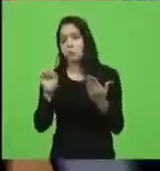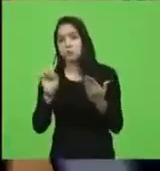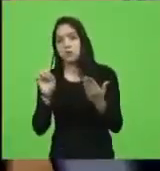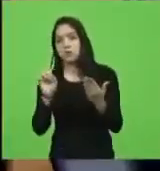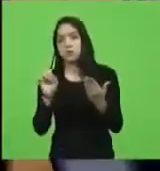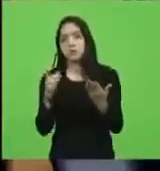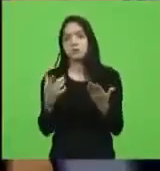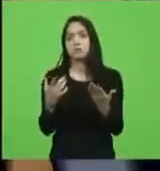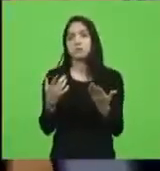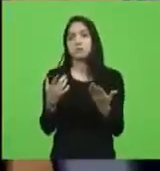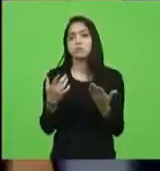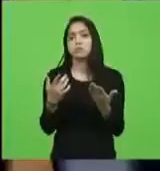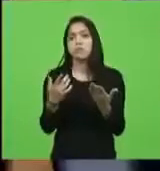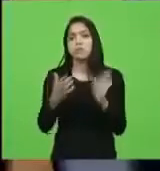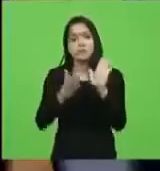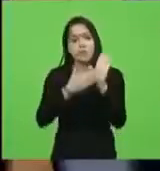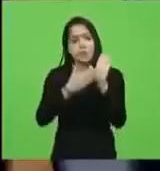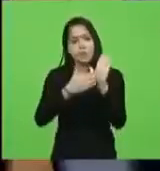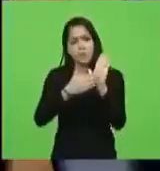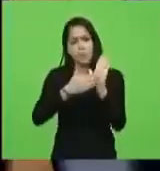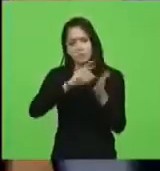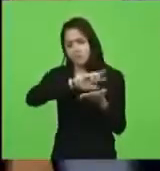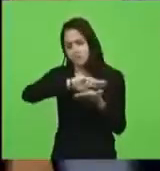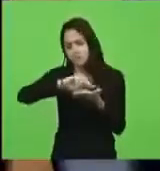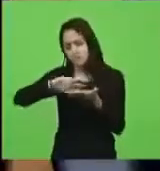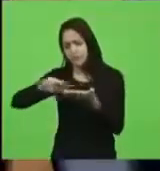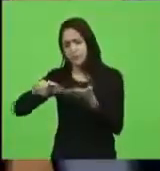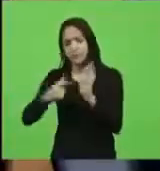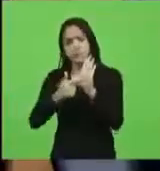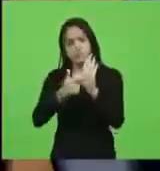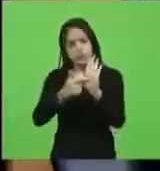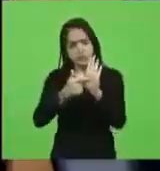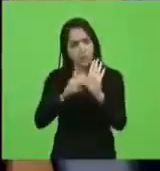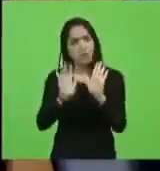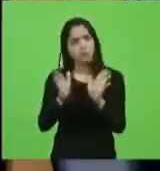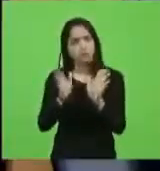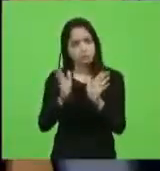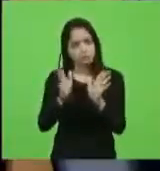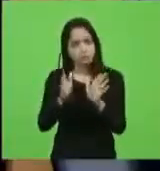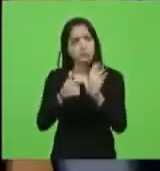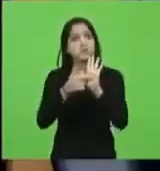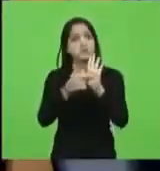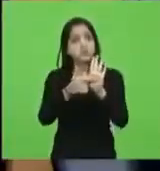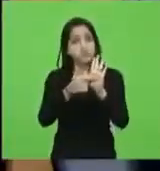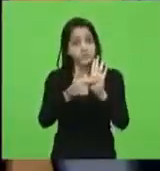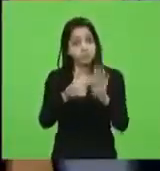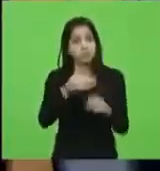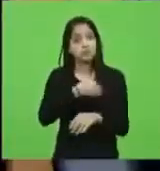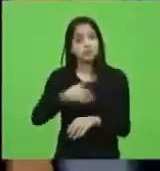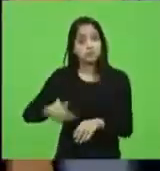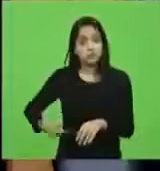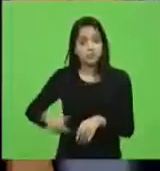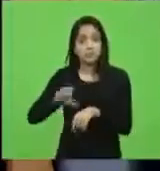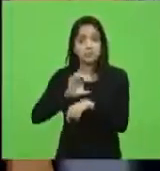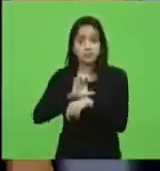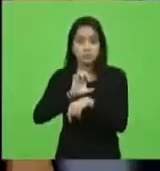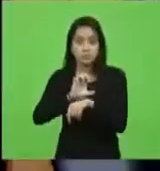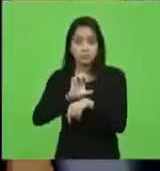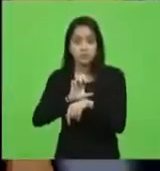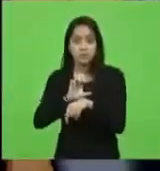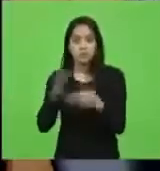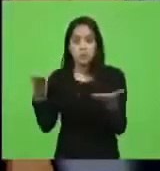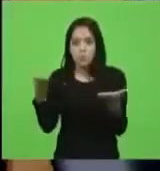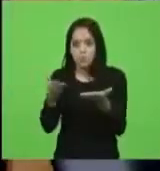as mais diversas. Já foram apresentadas aqui nessa casa, já foram apresentadas para o governo do estado. Eu recebi hoje